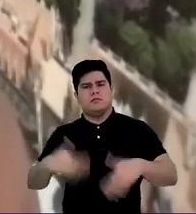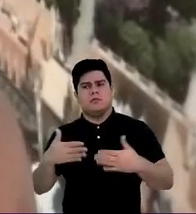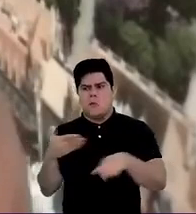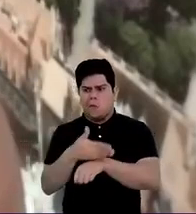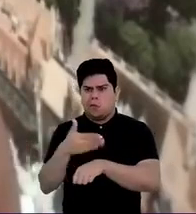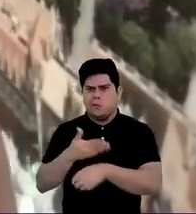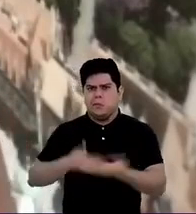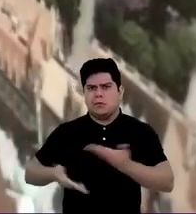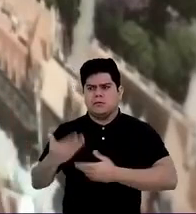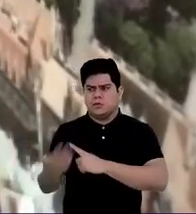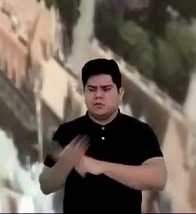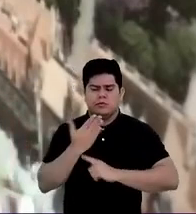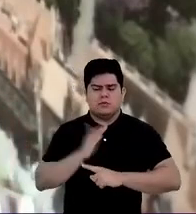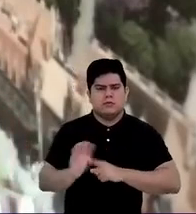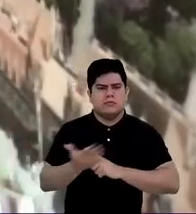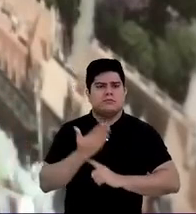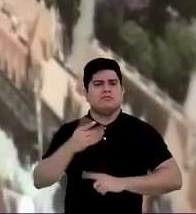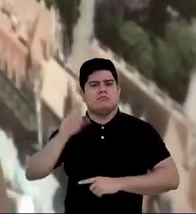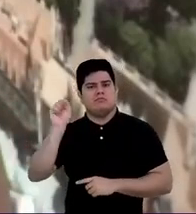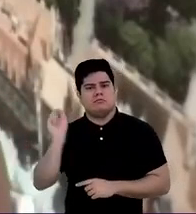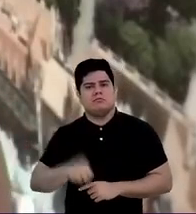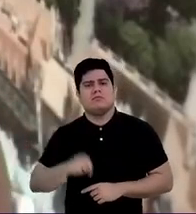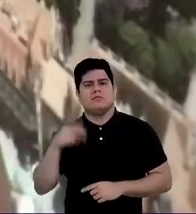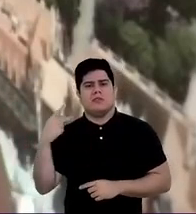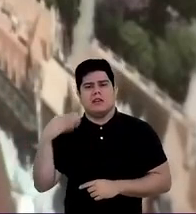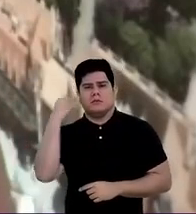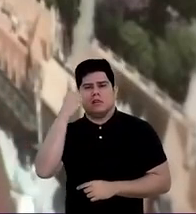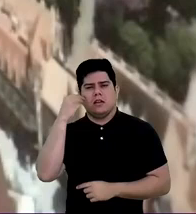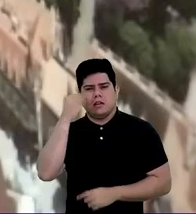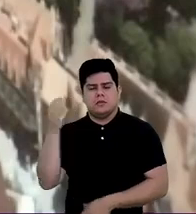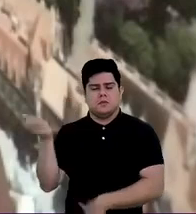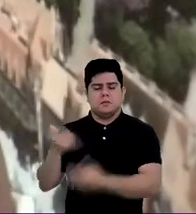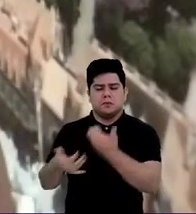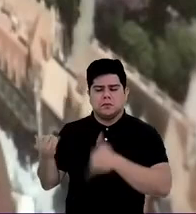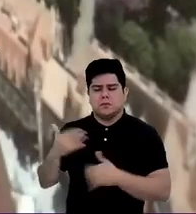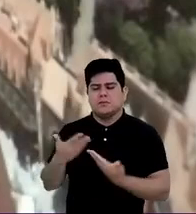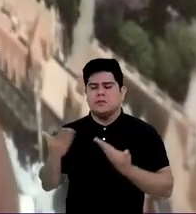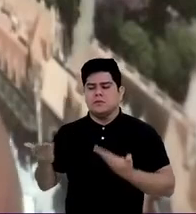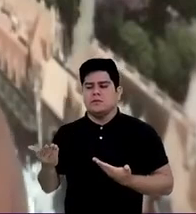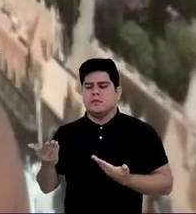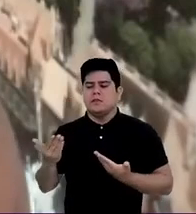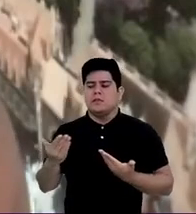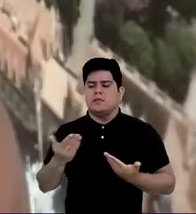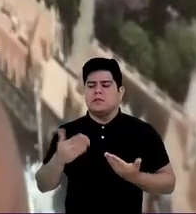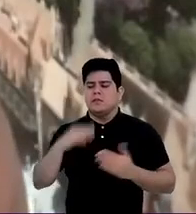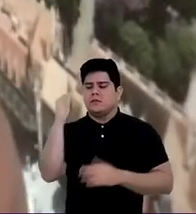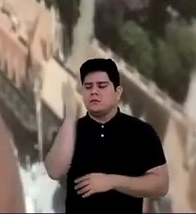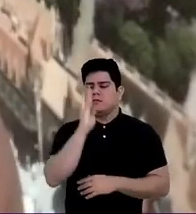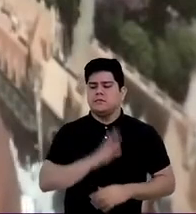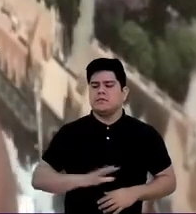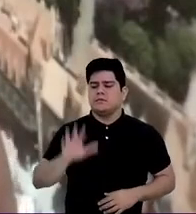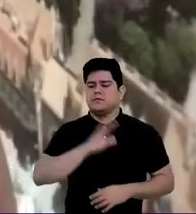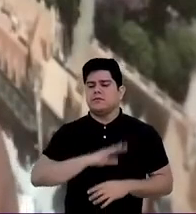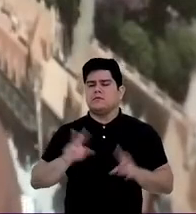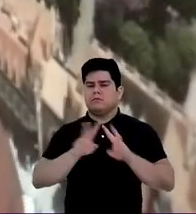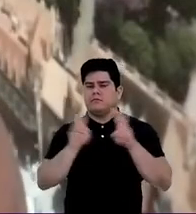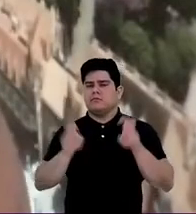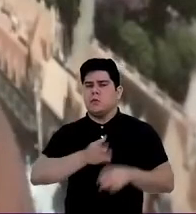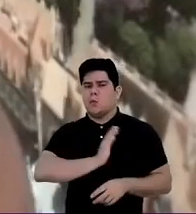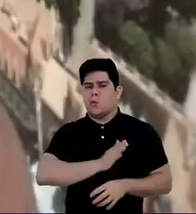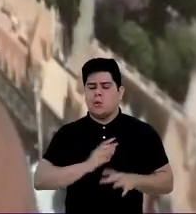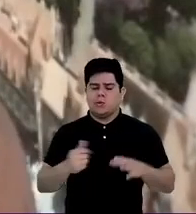ativa, nos ajudando com a sua experiência no consenso brasileiro de CAR-T da